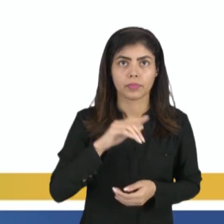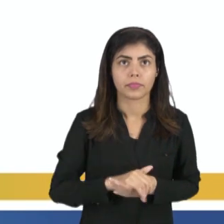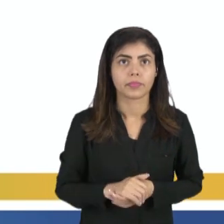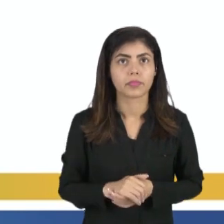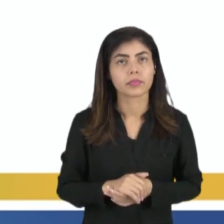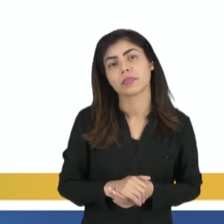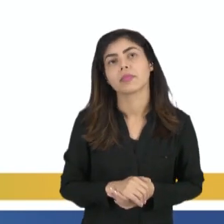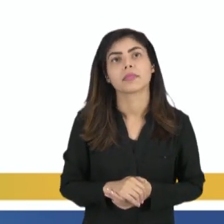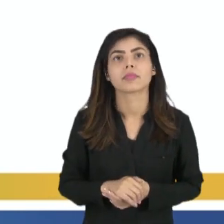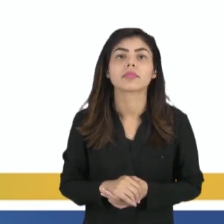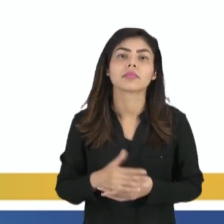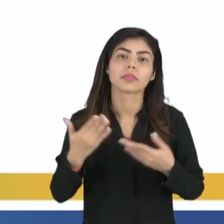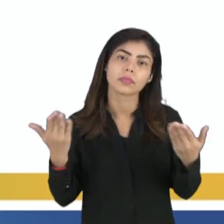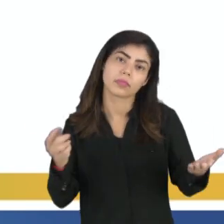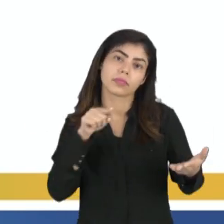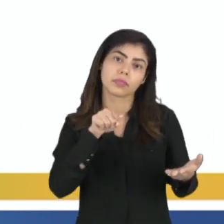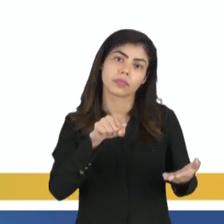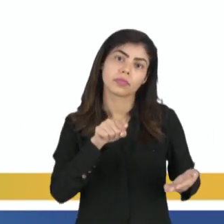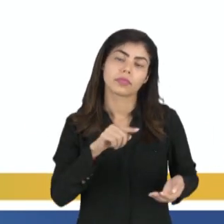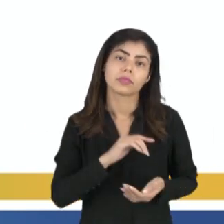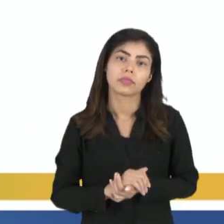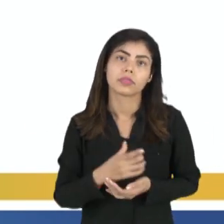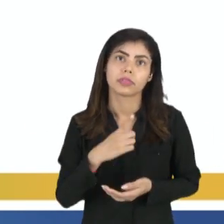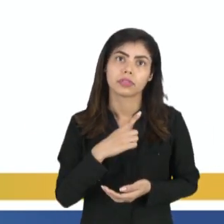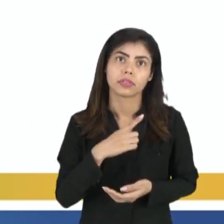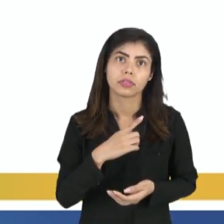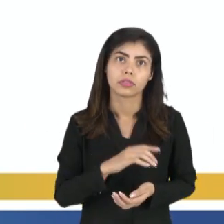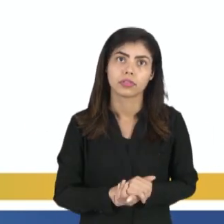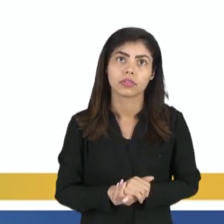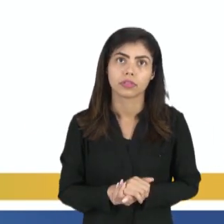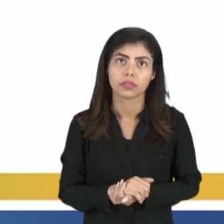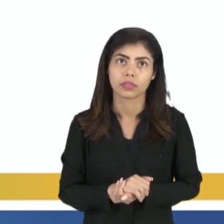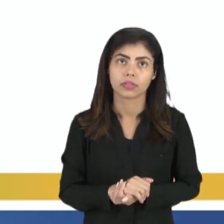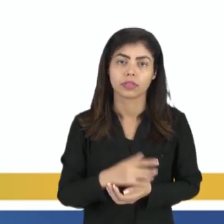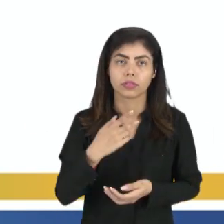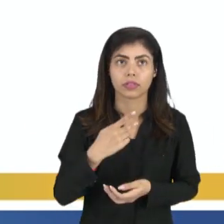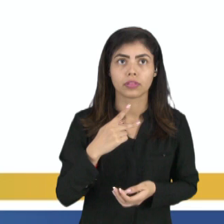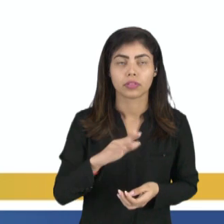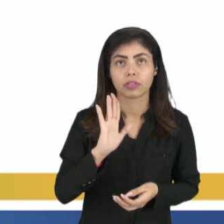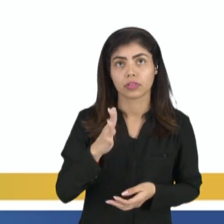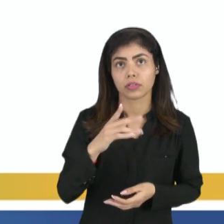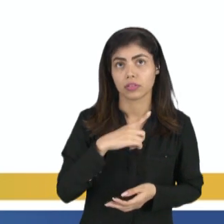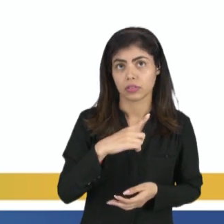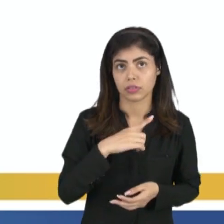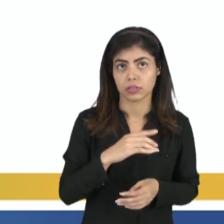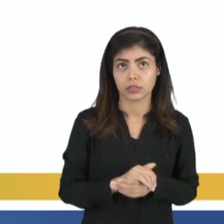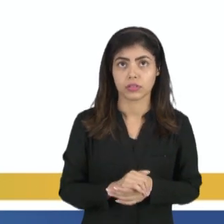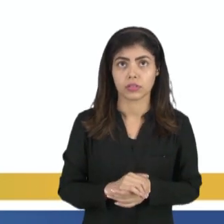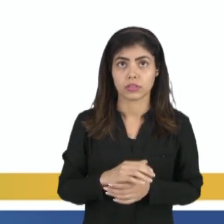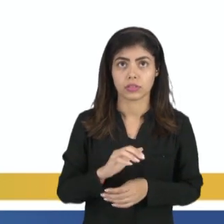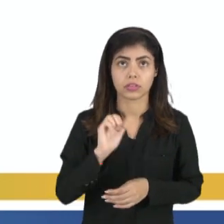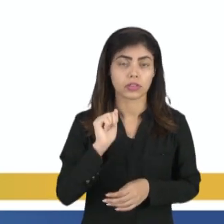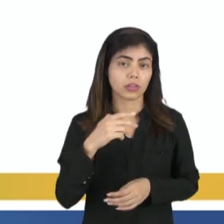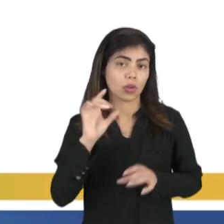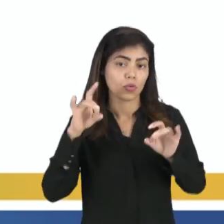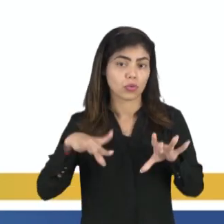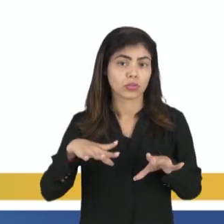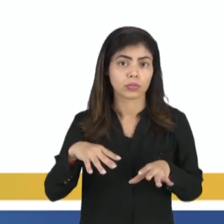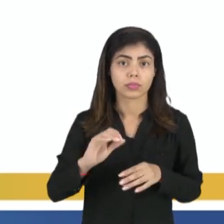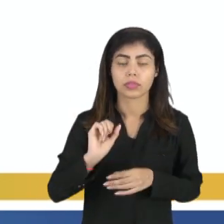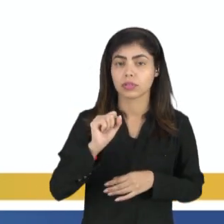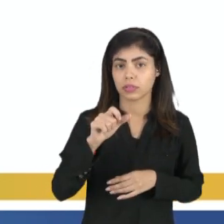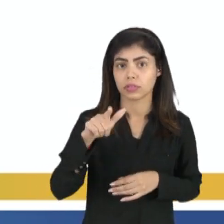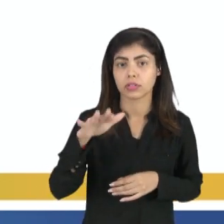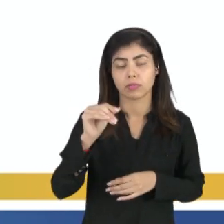a até penúltima Aqui nós temos proparoxítonas já que nós temos a antepenúltima sílaba com